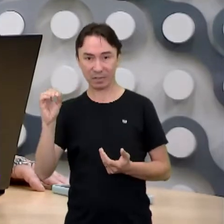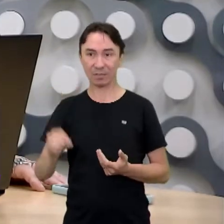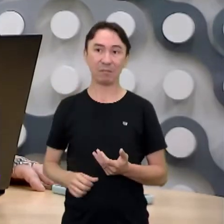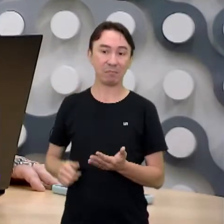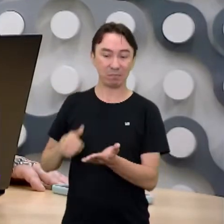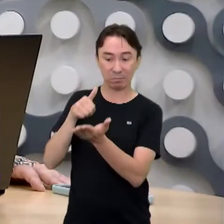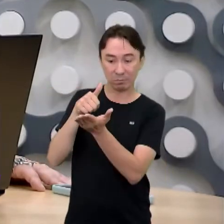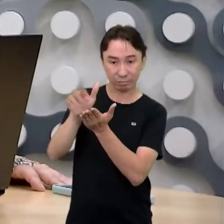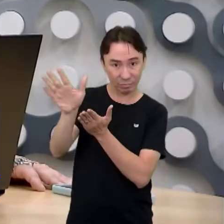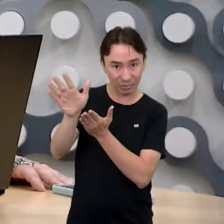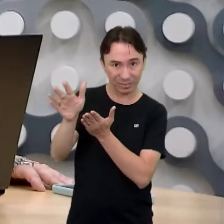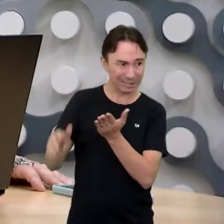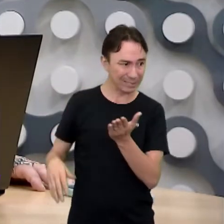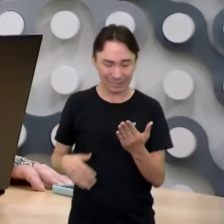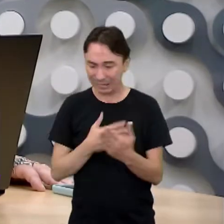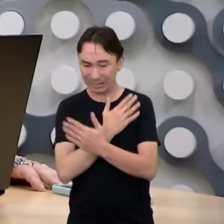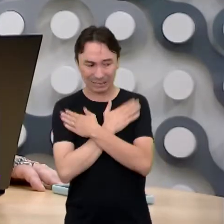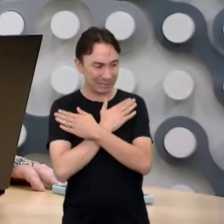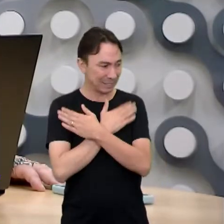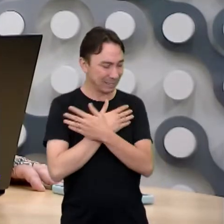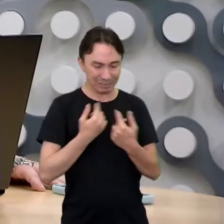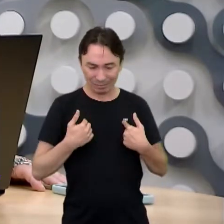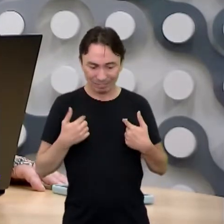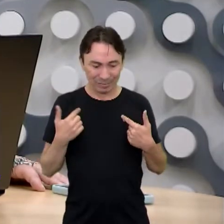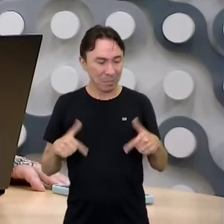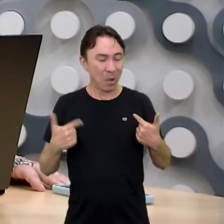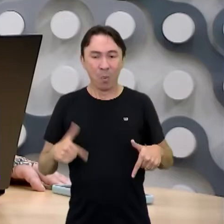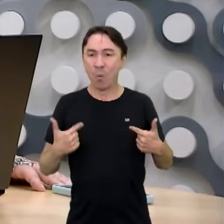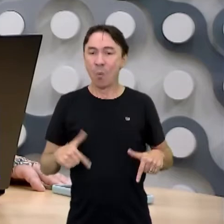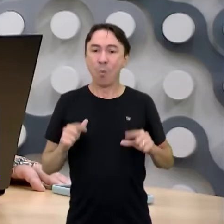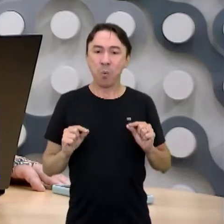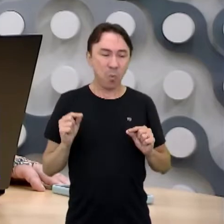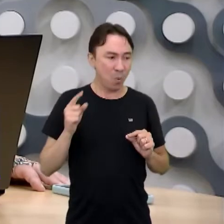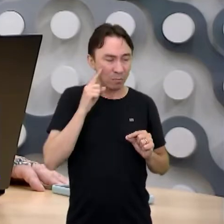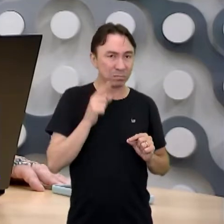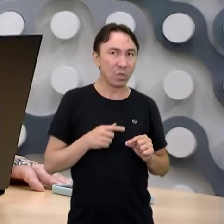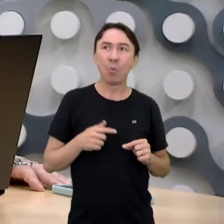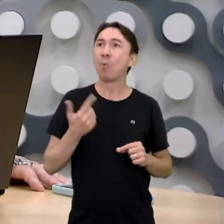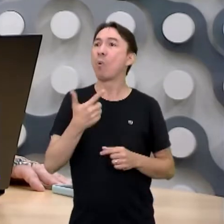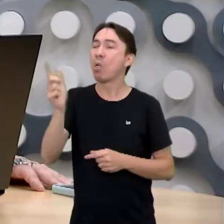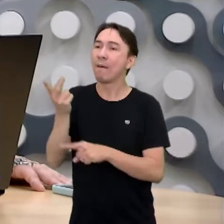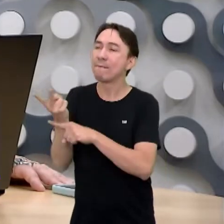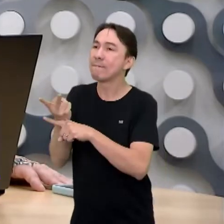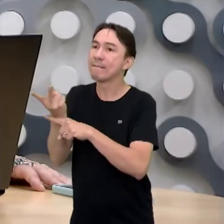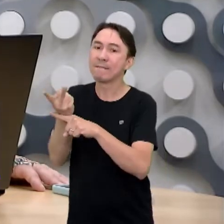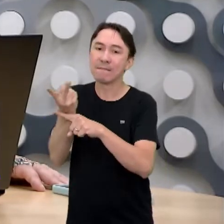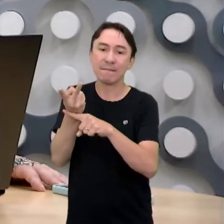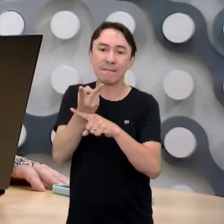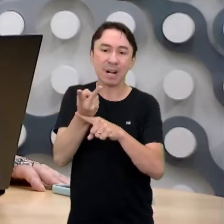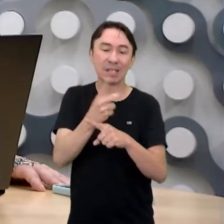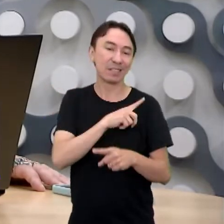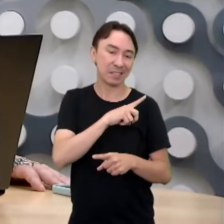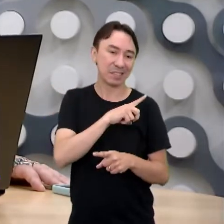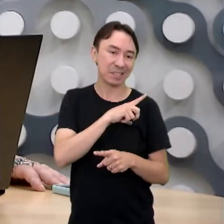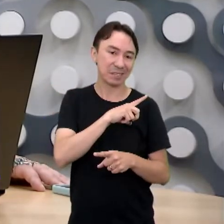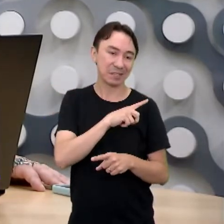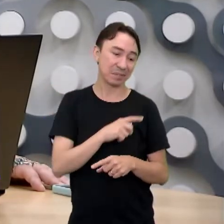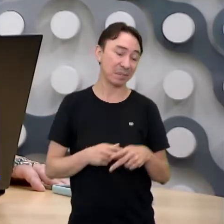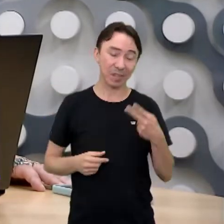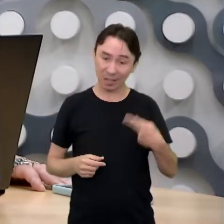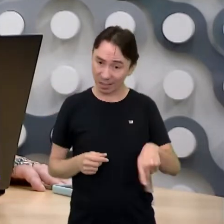buscar outras alternativas para ter uma renda. E aqui no Brasil, né, qualquer meio de trabalho, sendo formal ou